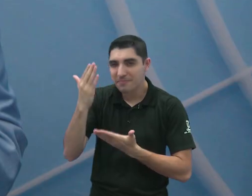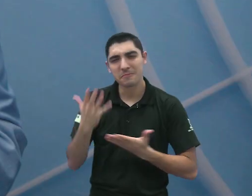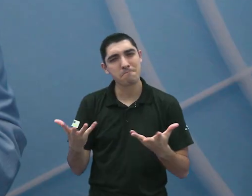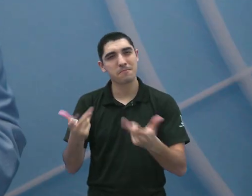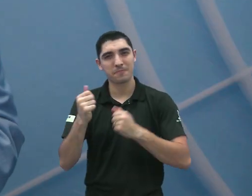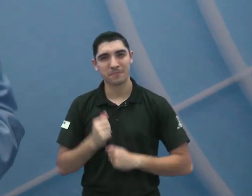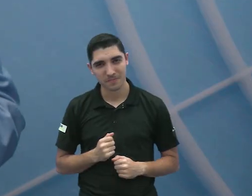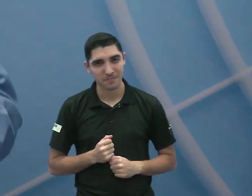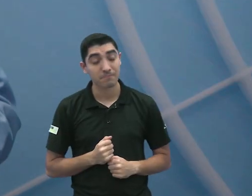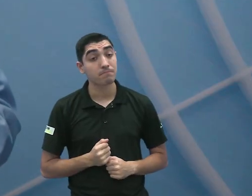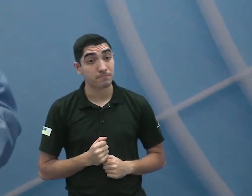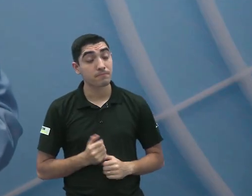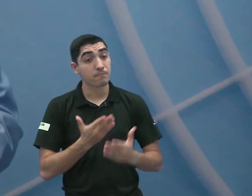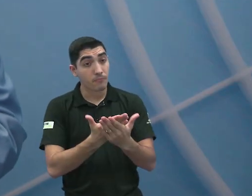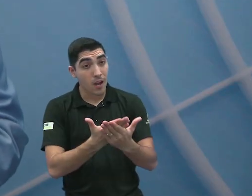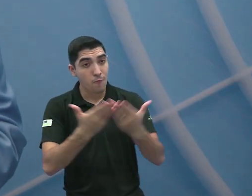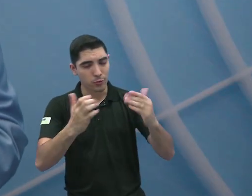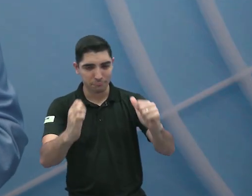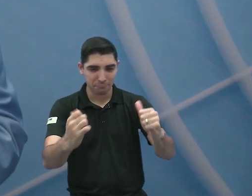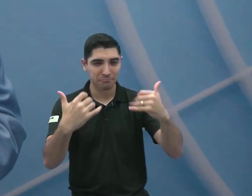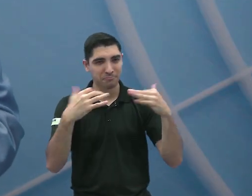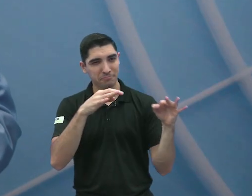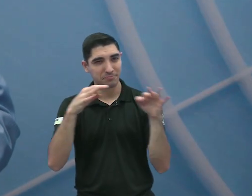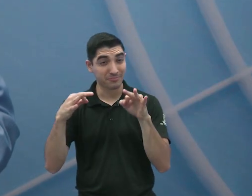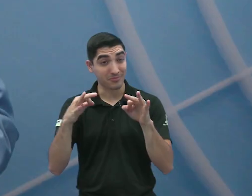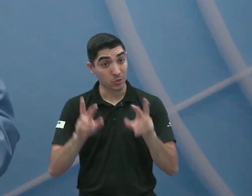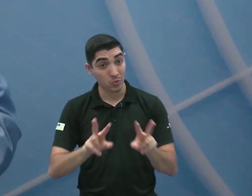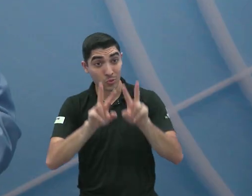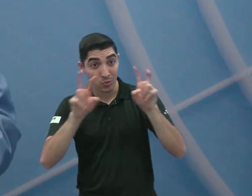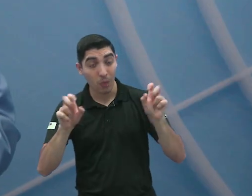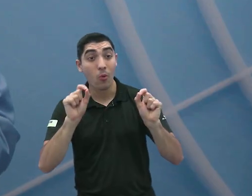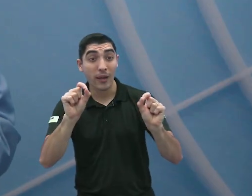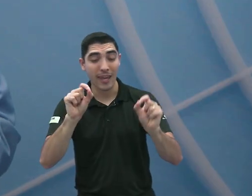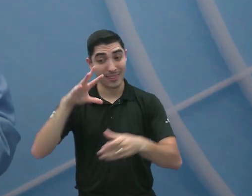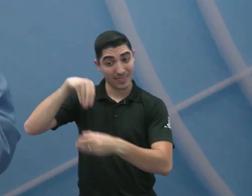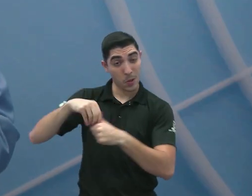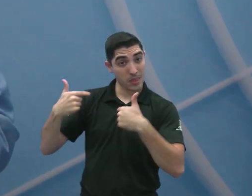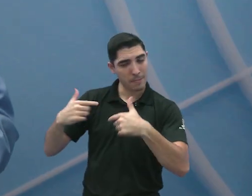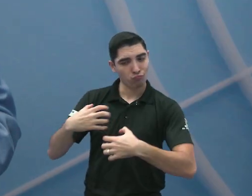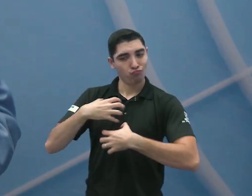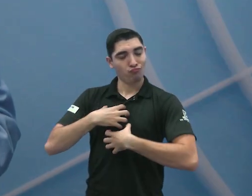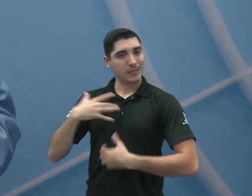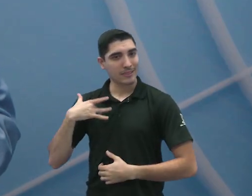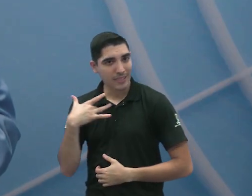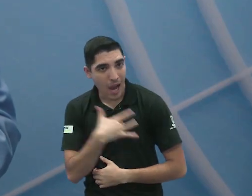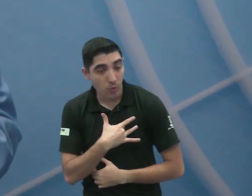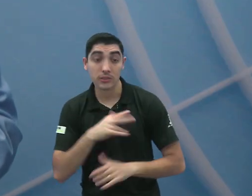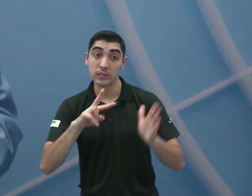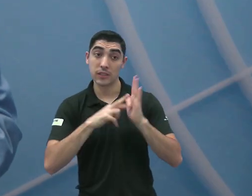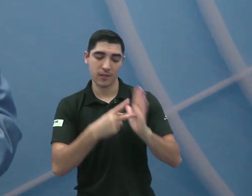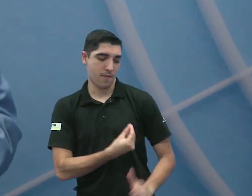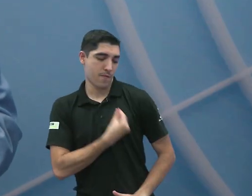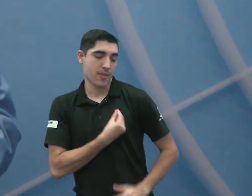bacana. E a você que nos acompanha, falar sobre bem-estar no trabalho é falar sobre qualidade